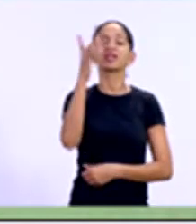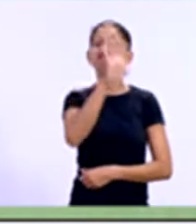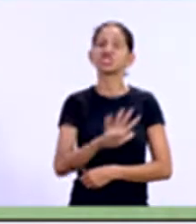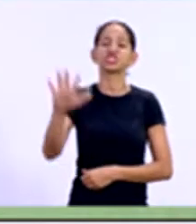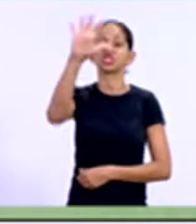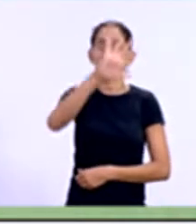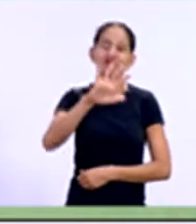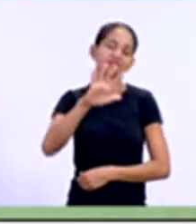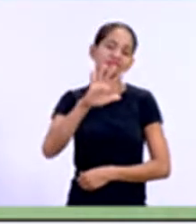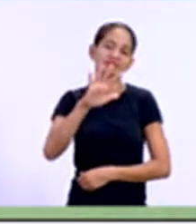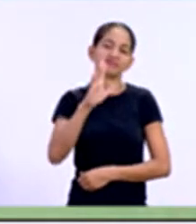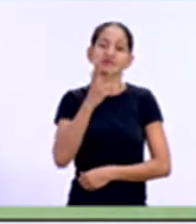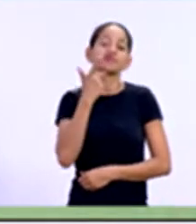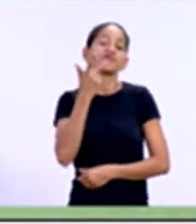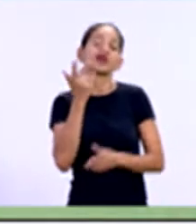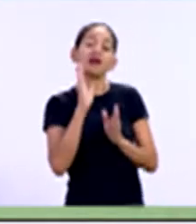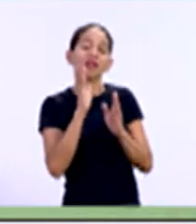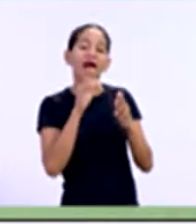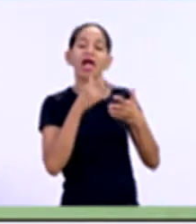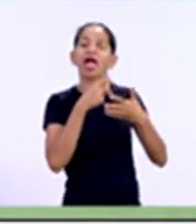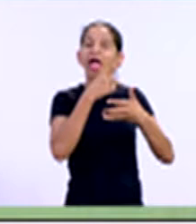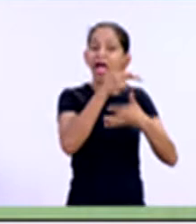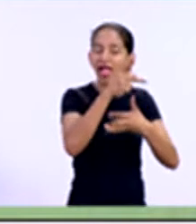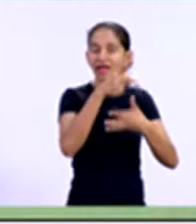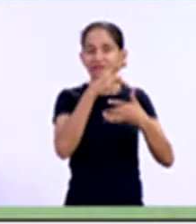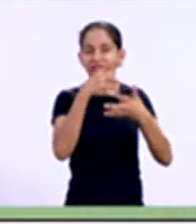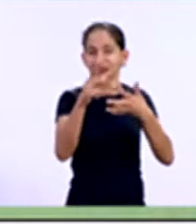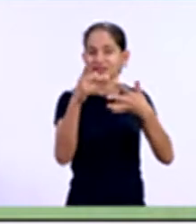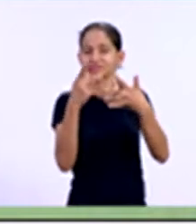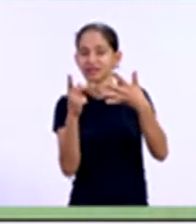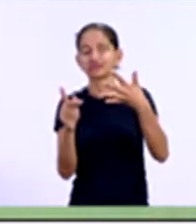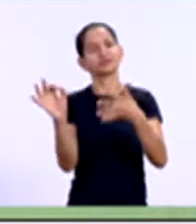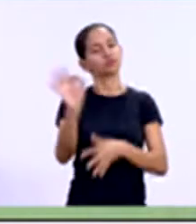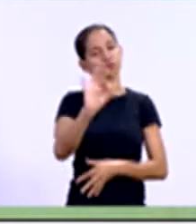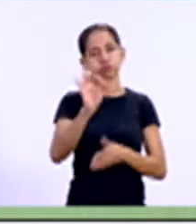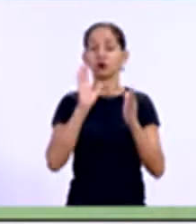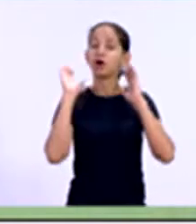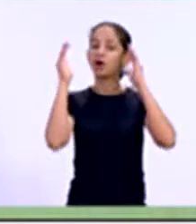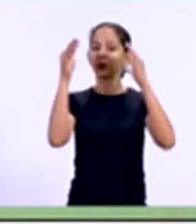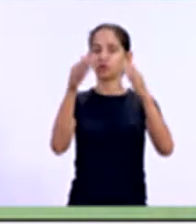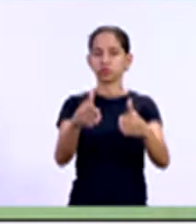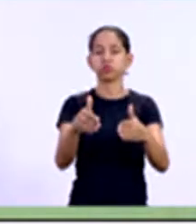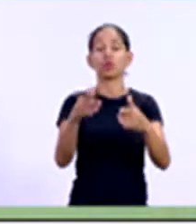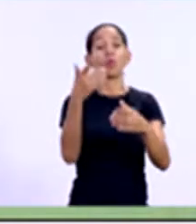Então, ela trata de um modo generalizado. Enquanto o decreto